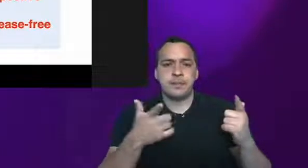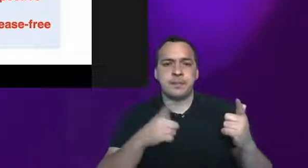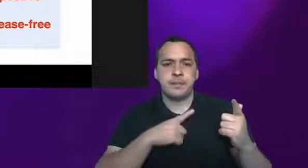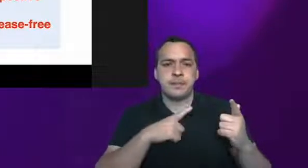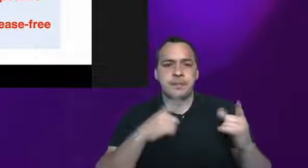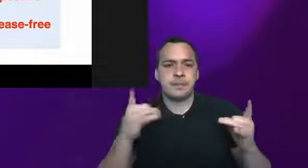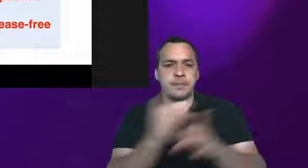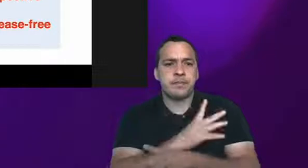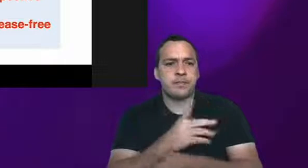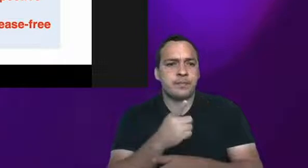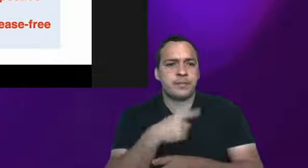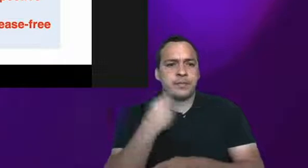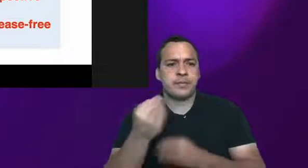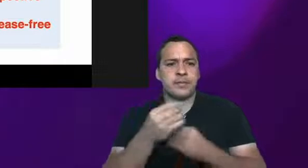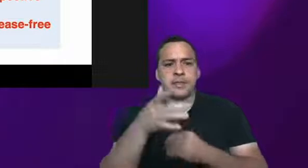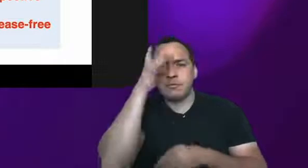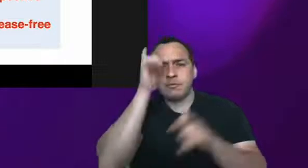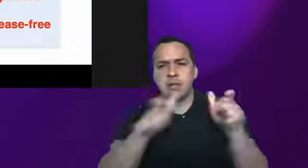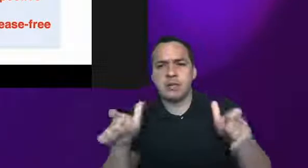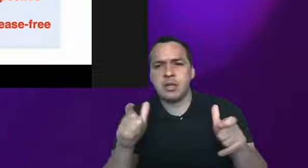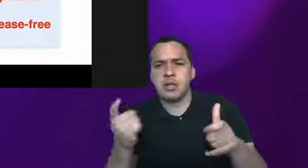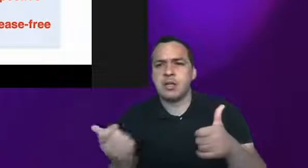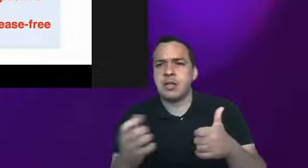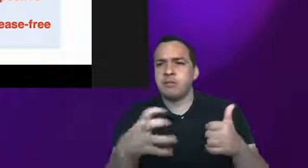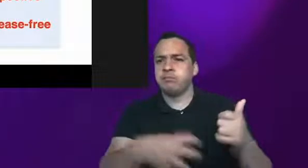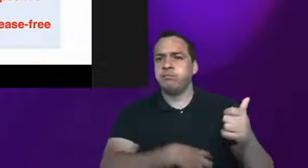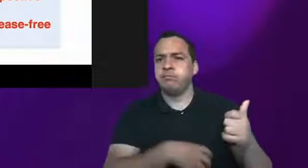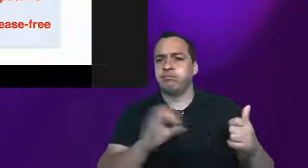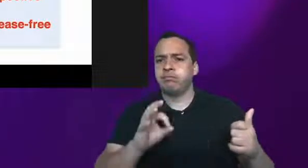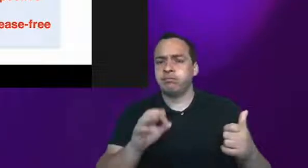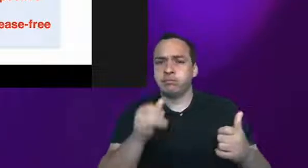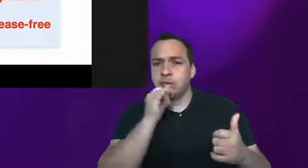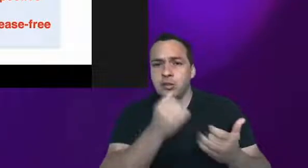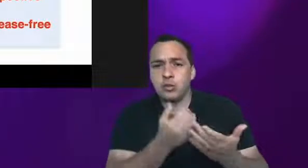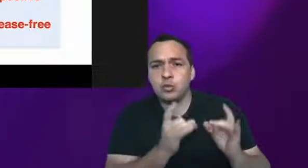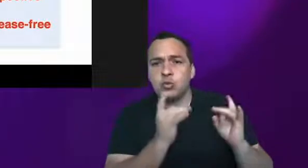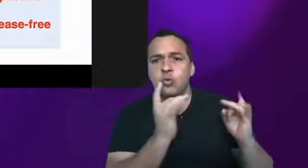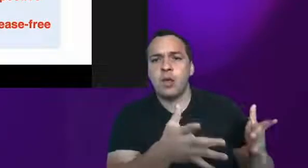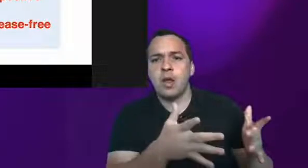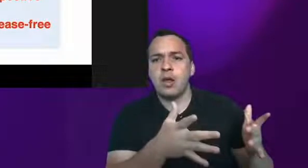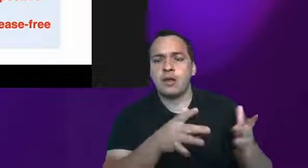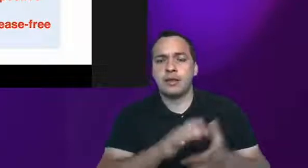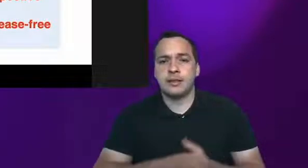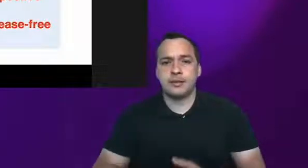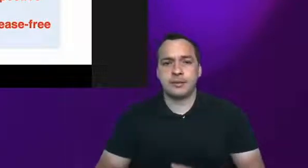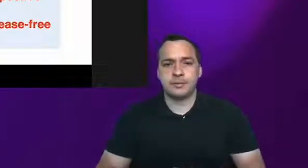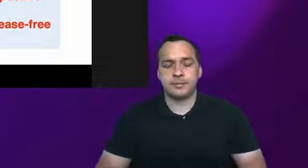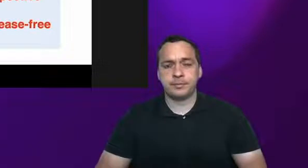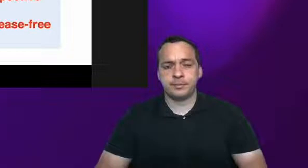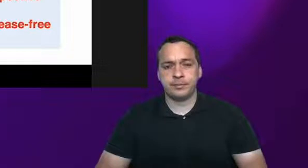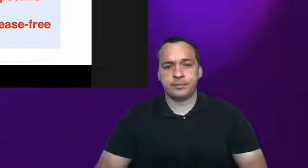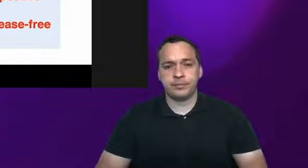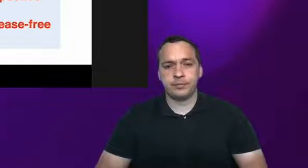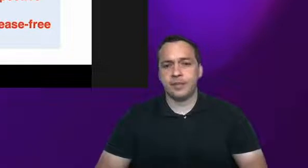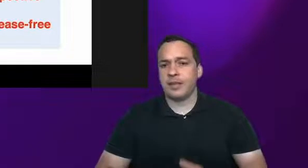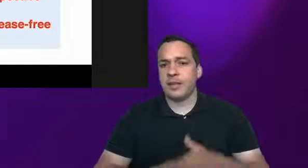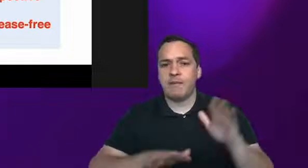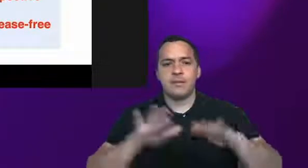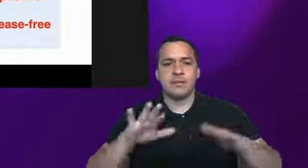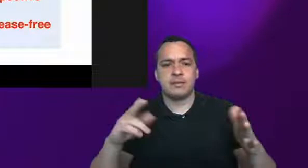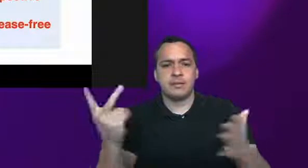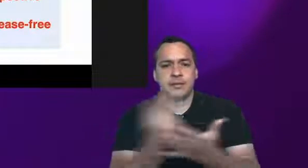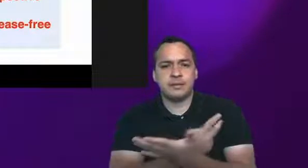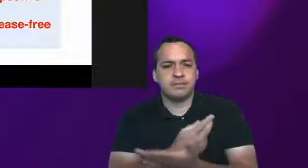que não tinha candidatos para ser transplantado. Os resultados neste tipo de indicações são desastrosos. Por